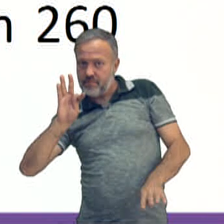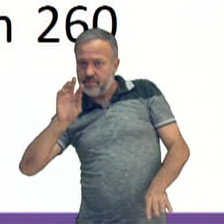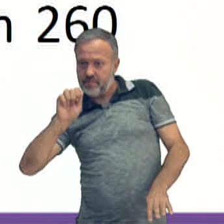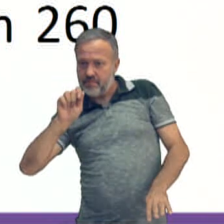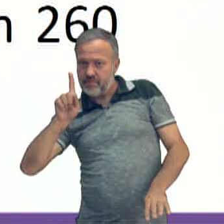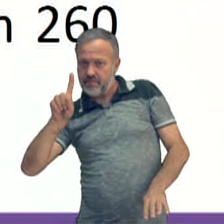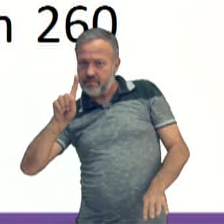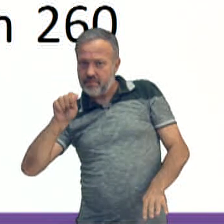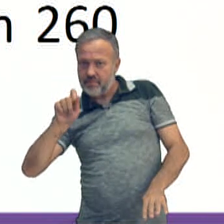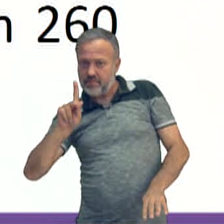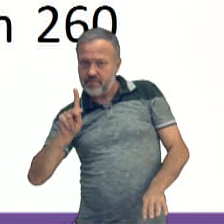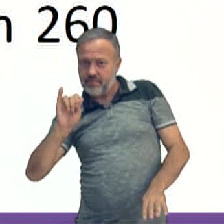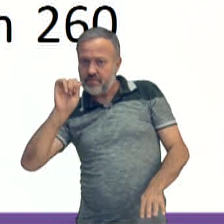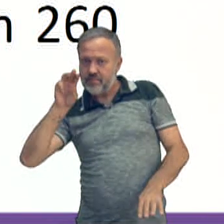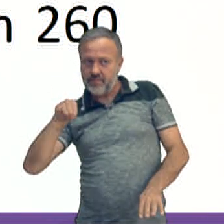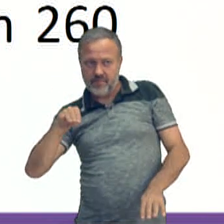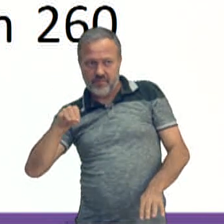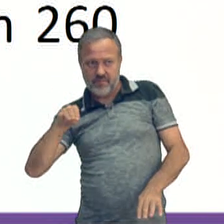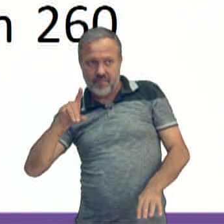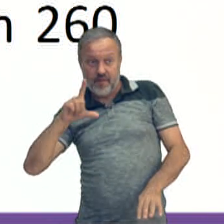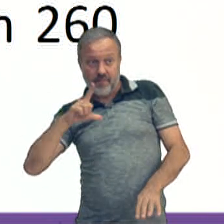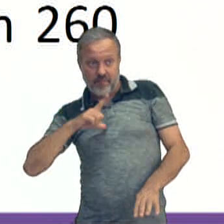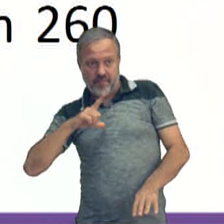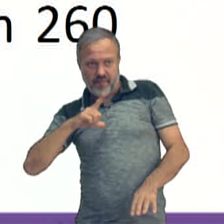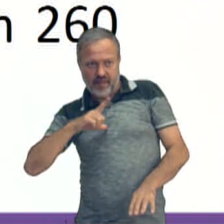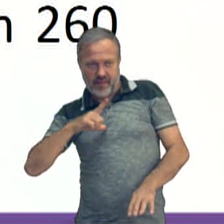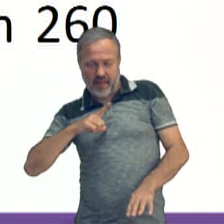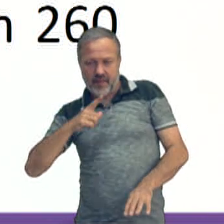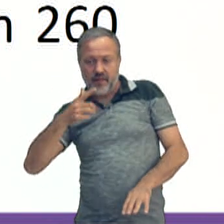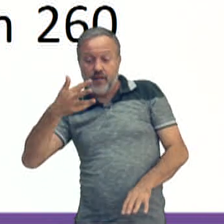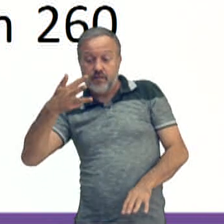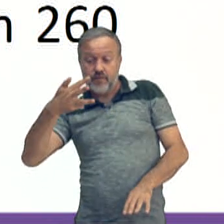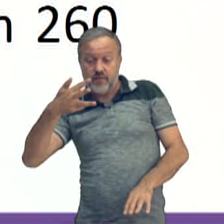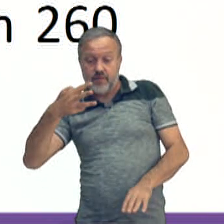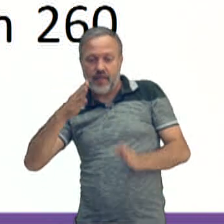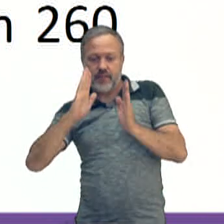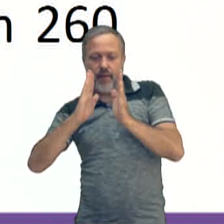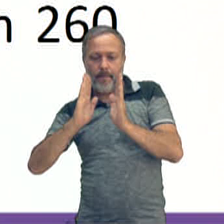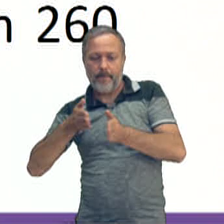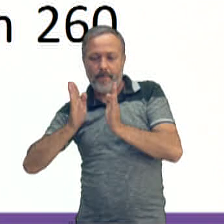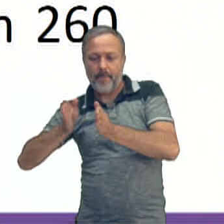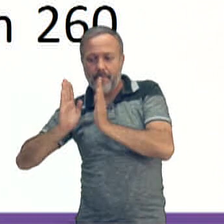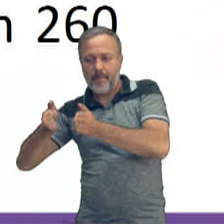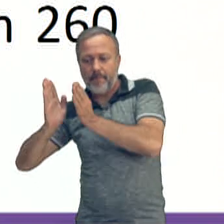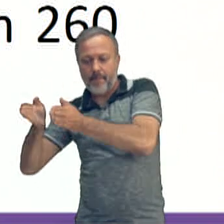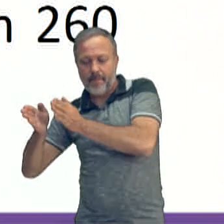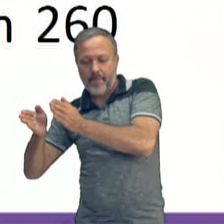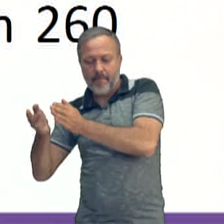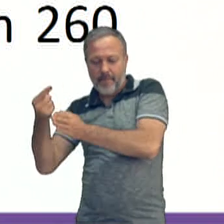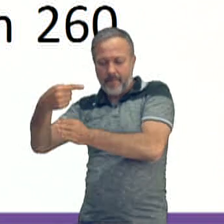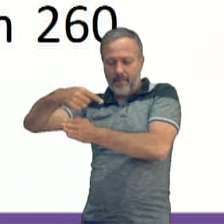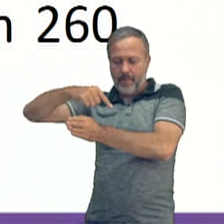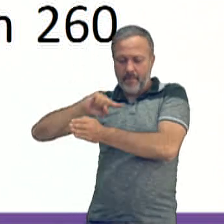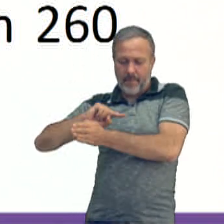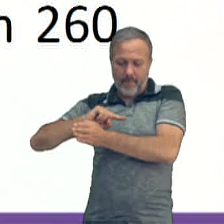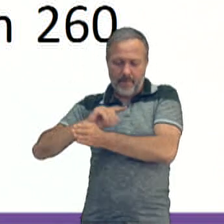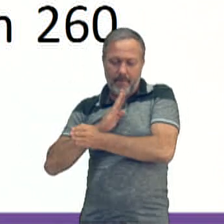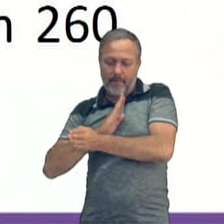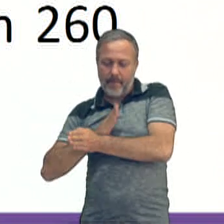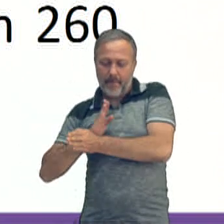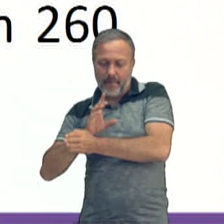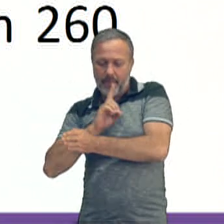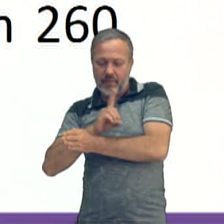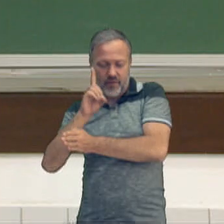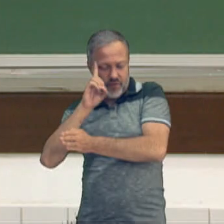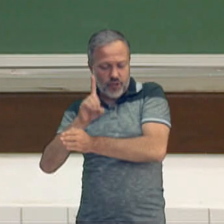que é representado por 13 colunas de 20 linhas, totalizando 260 dias. E esse calendário